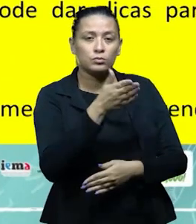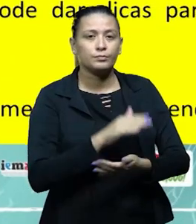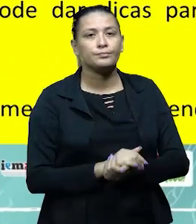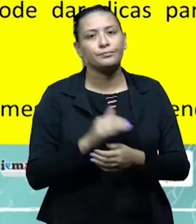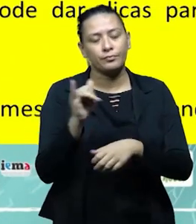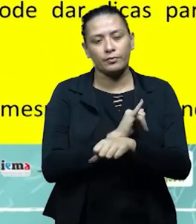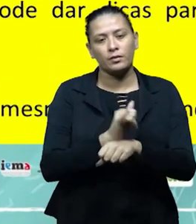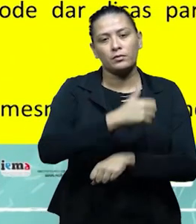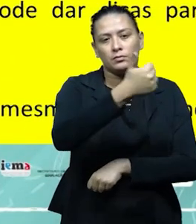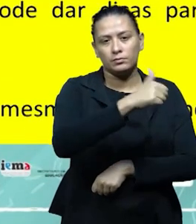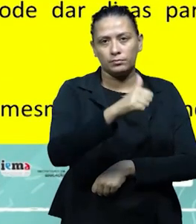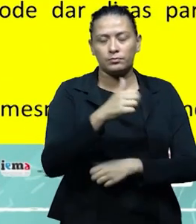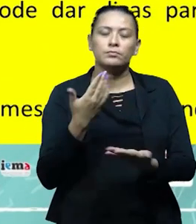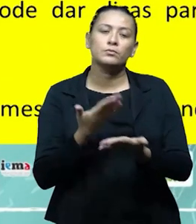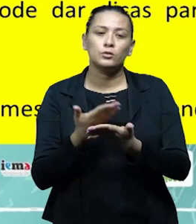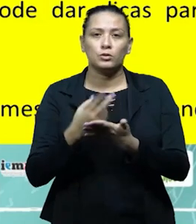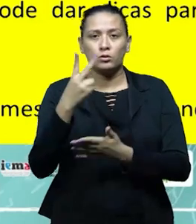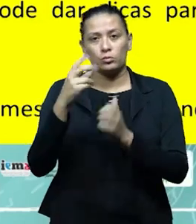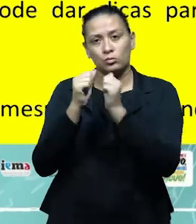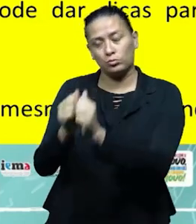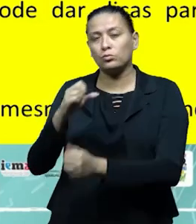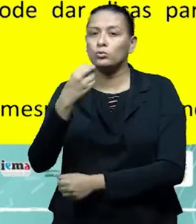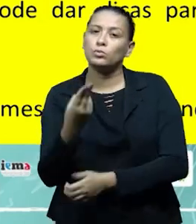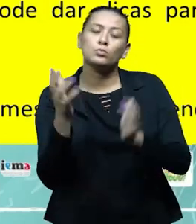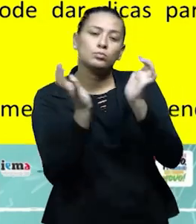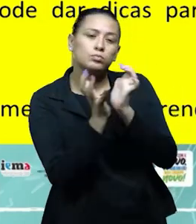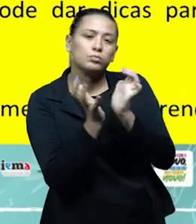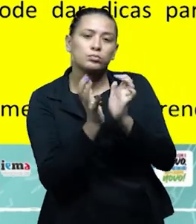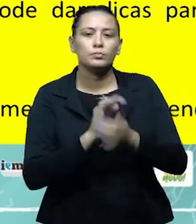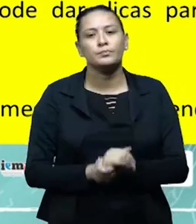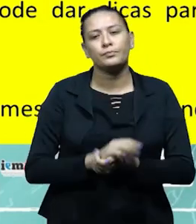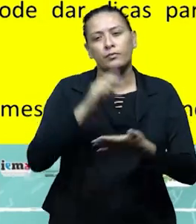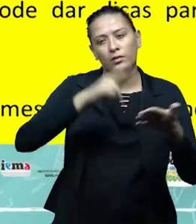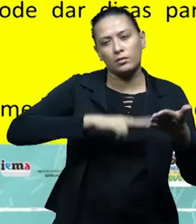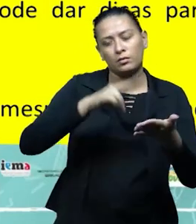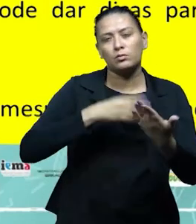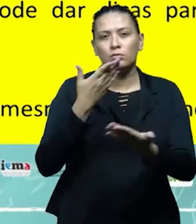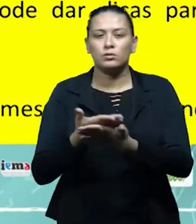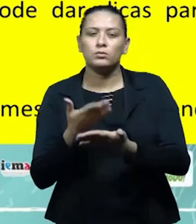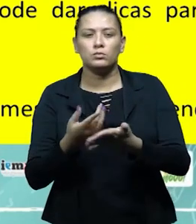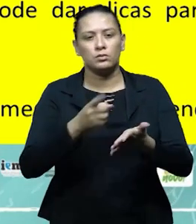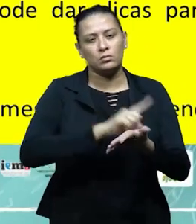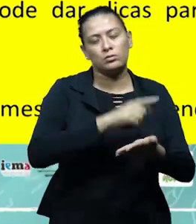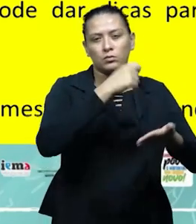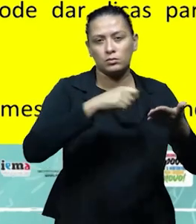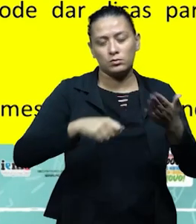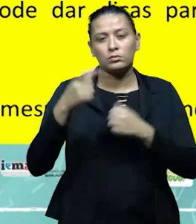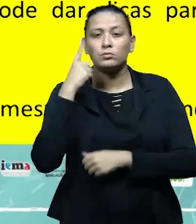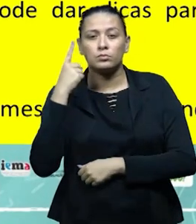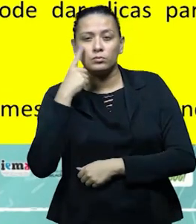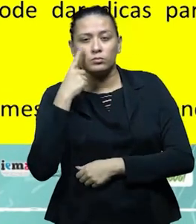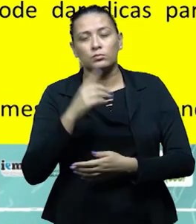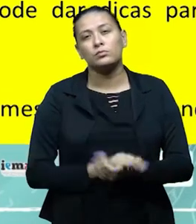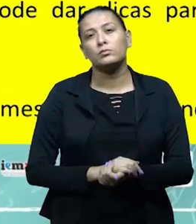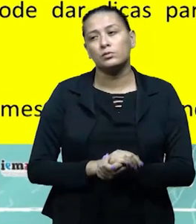11 estudar em duplas ou grupos cada um traz sua leitura estudo prévio com anotações e dúvidas e as